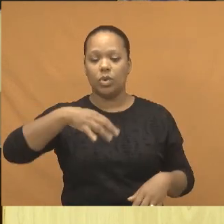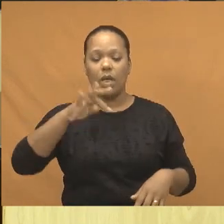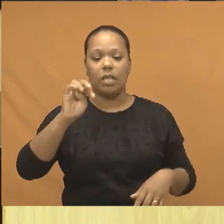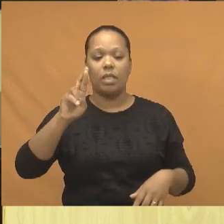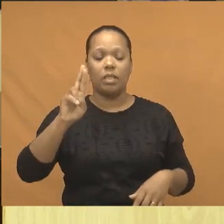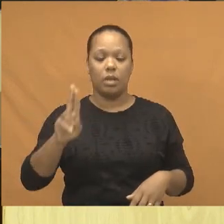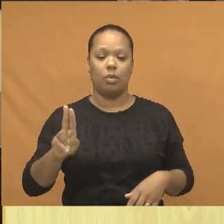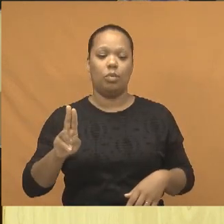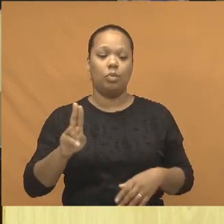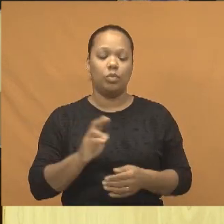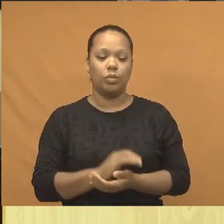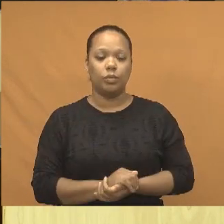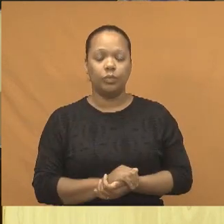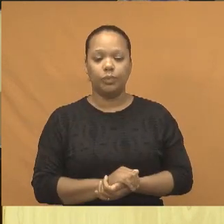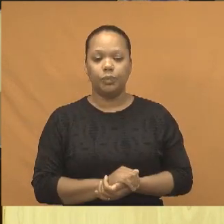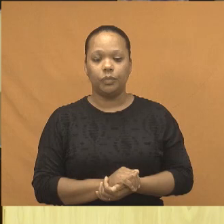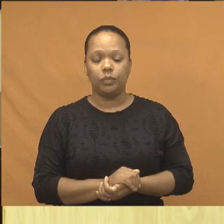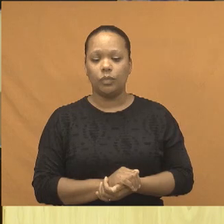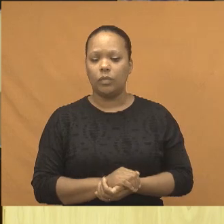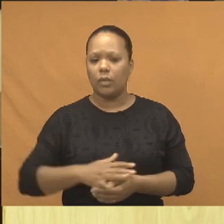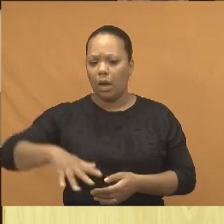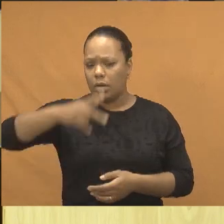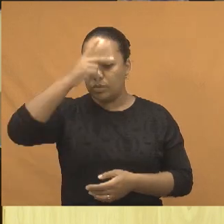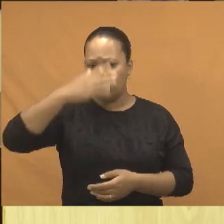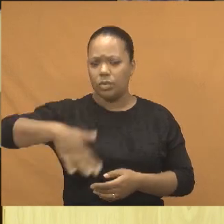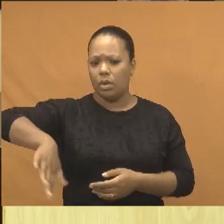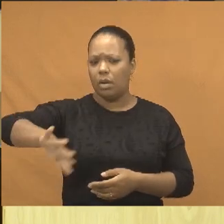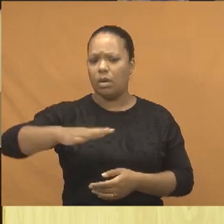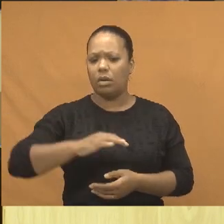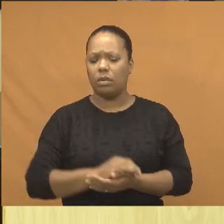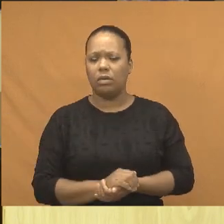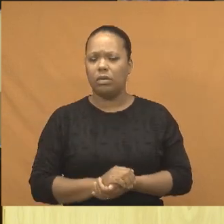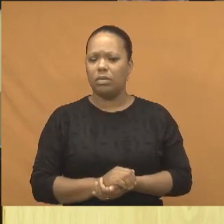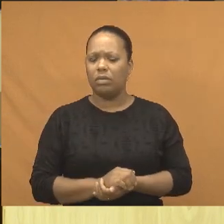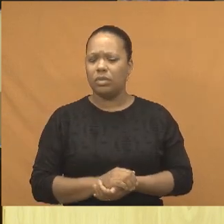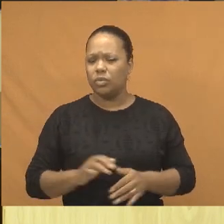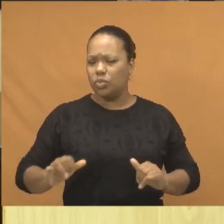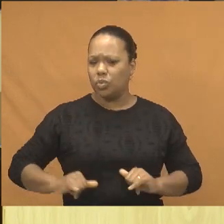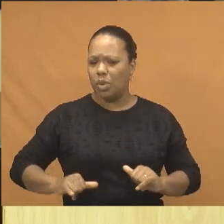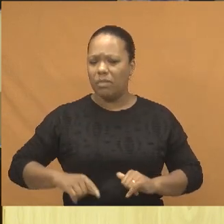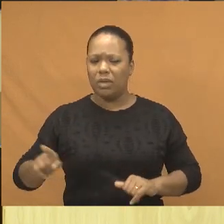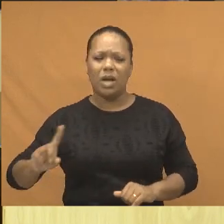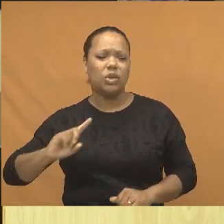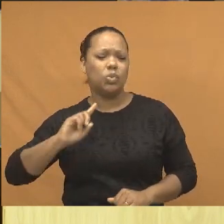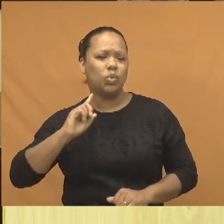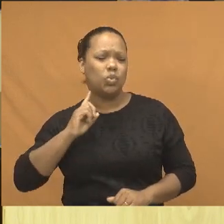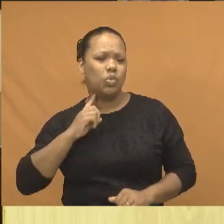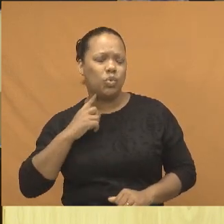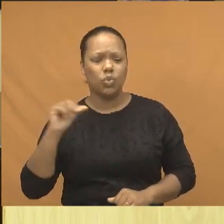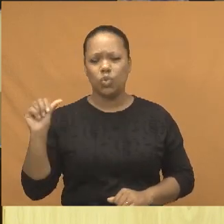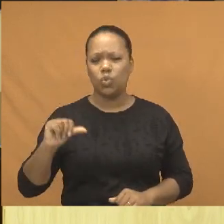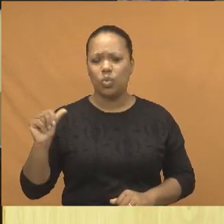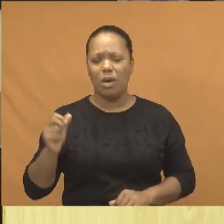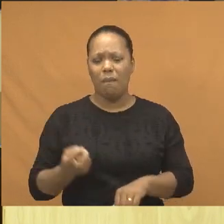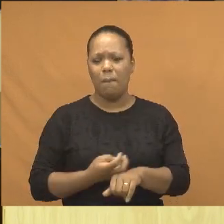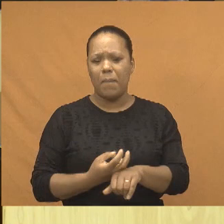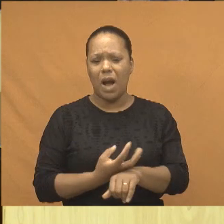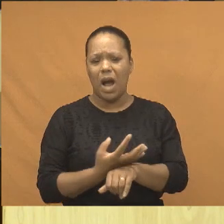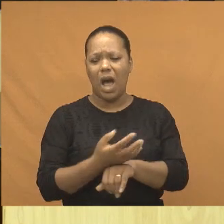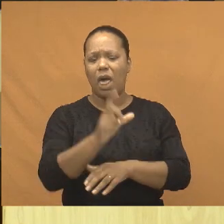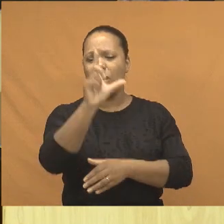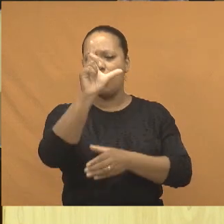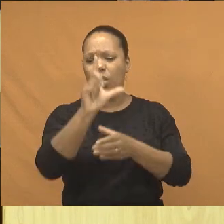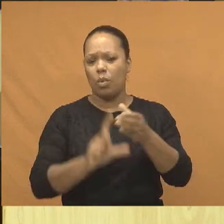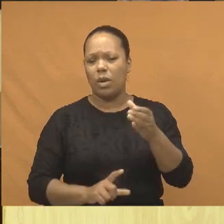de moradores. Considerando que os moradores têm sofrido com a falta de limpeza da referida área, que se encontra cheia de mato, lixo